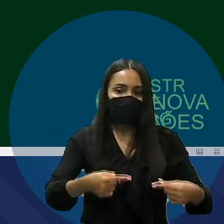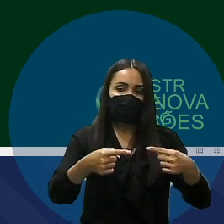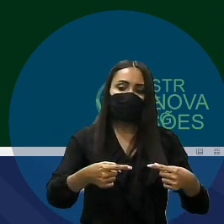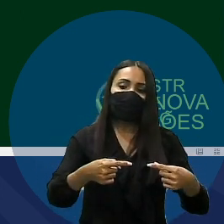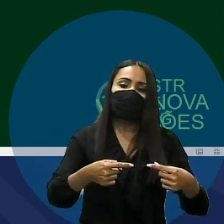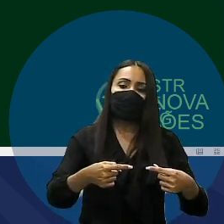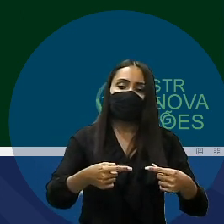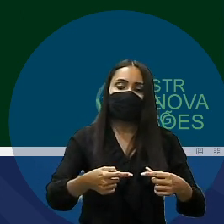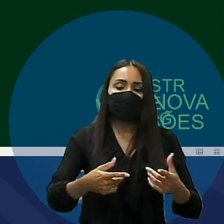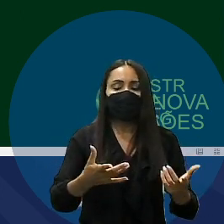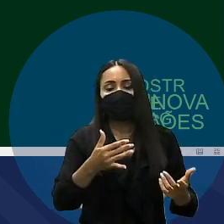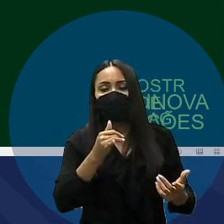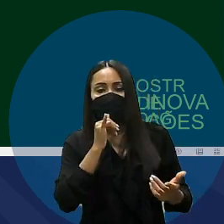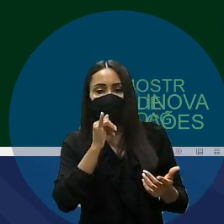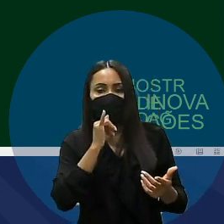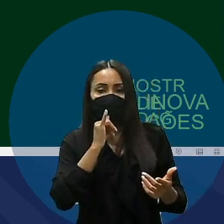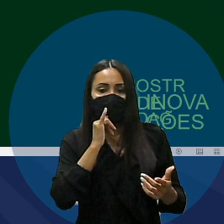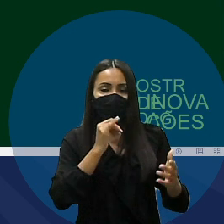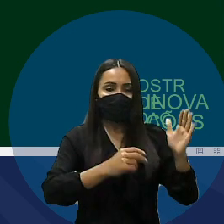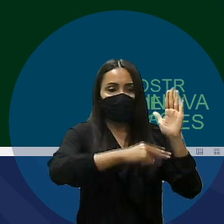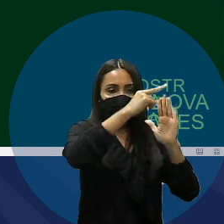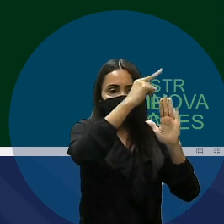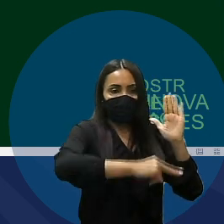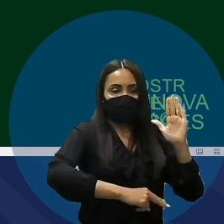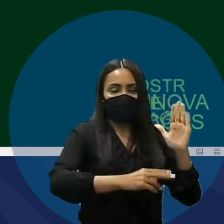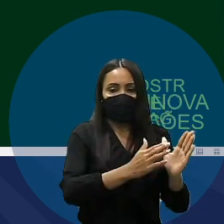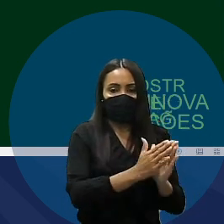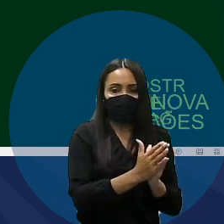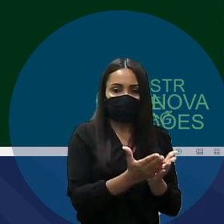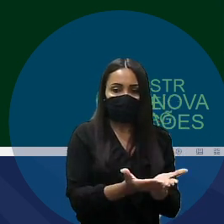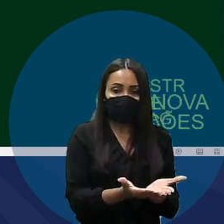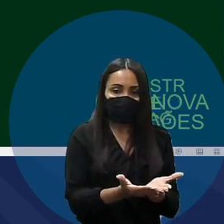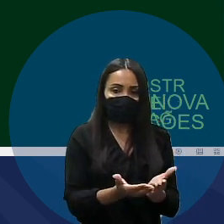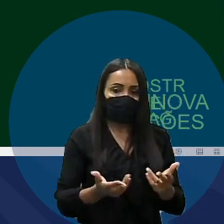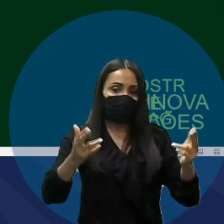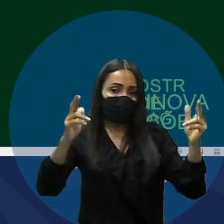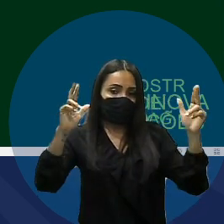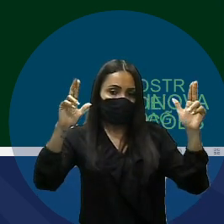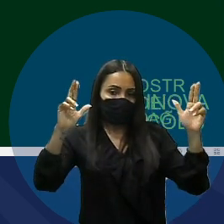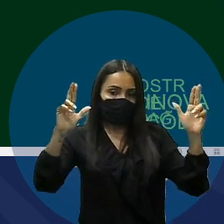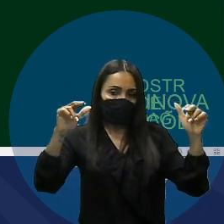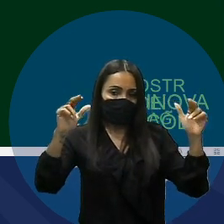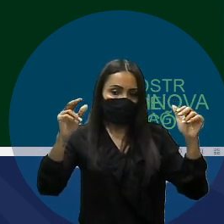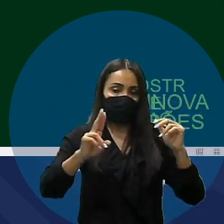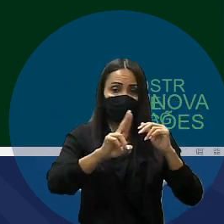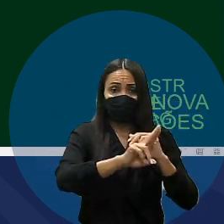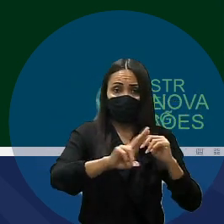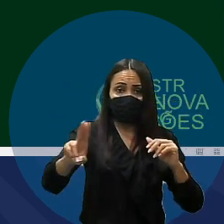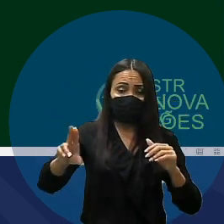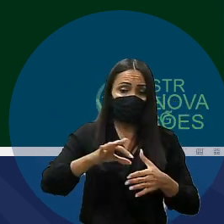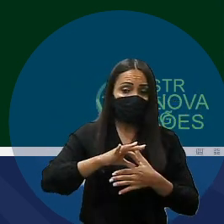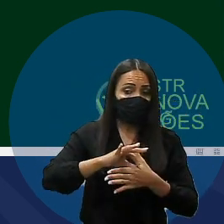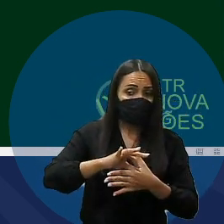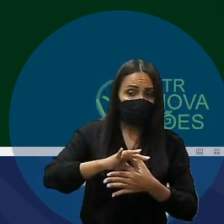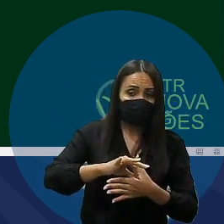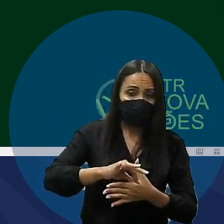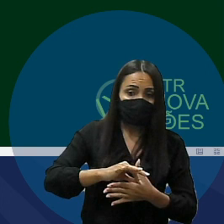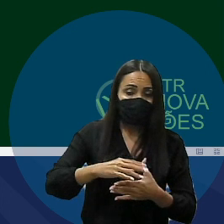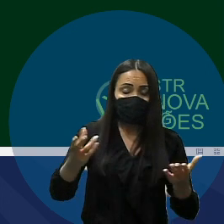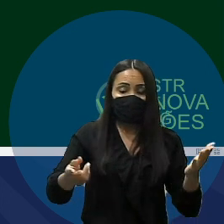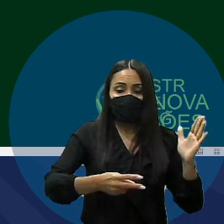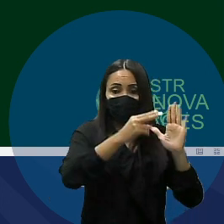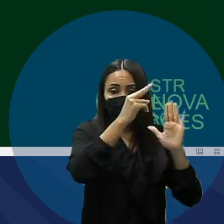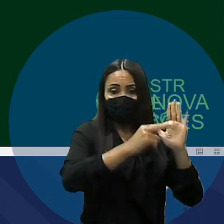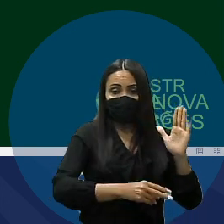Por exemplo, ler um livro em que o título seja o nome do protagonista. Ler o livro que foi publicado no ano em que